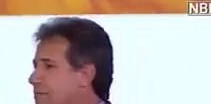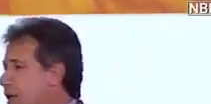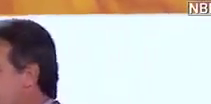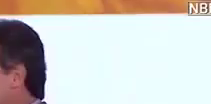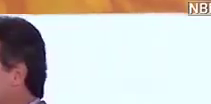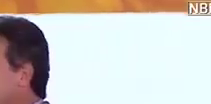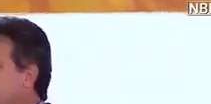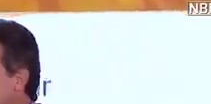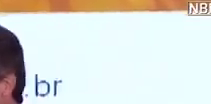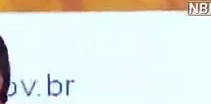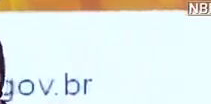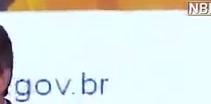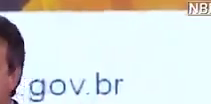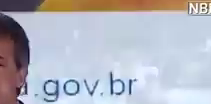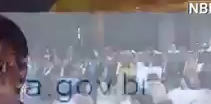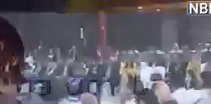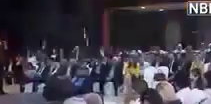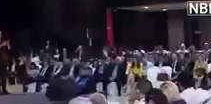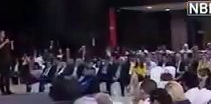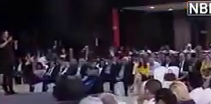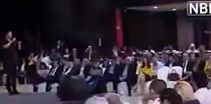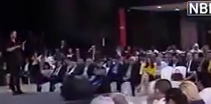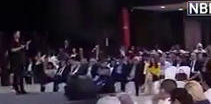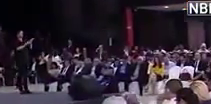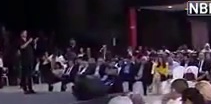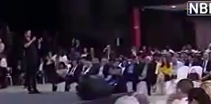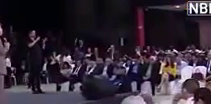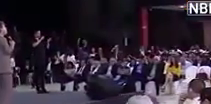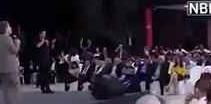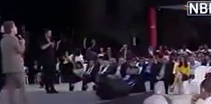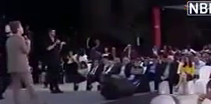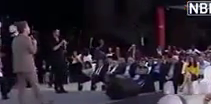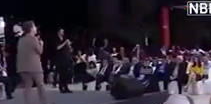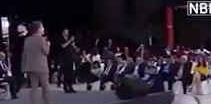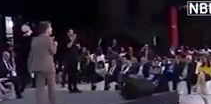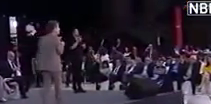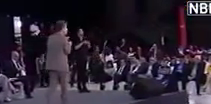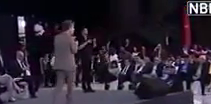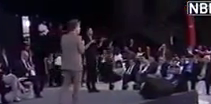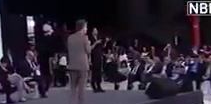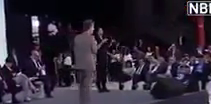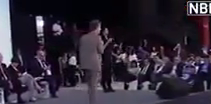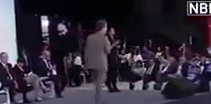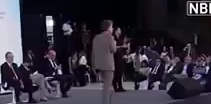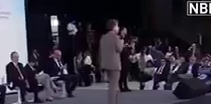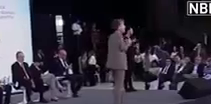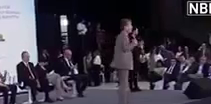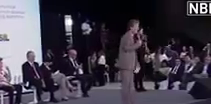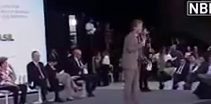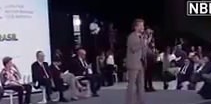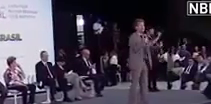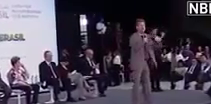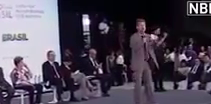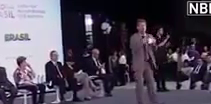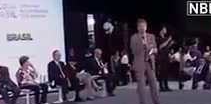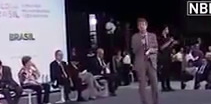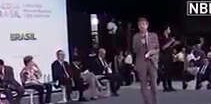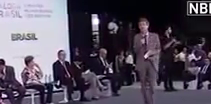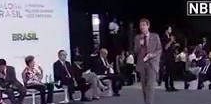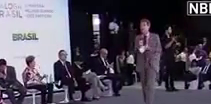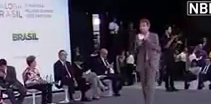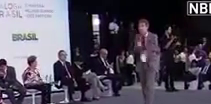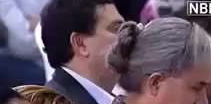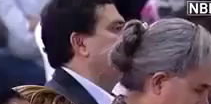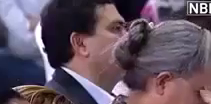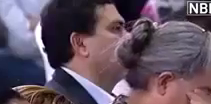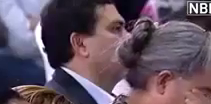de tratamento, de UPA, de SAMU, de remédio, mas não falei de prevenção e promoção. E para nós queremos muito